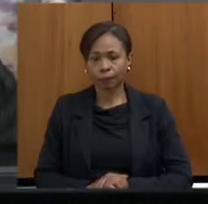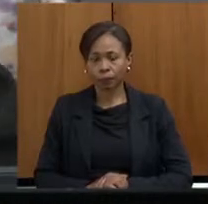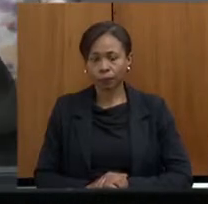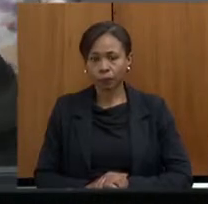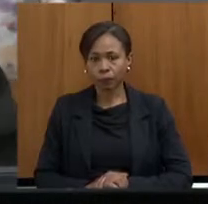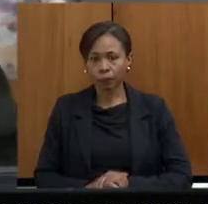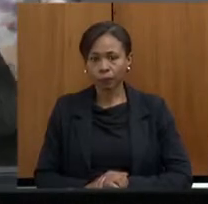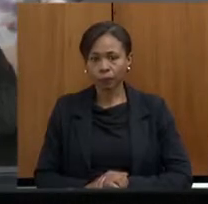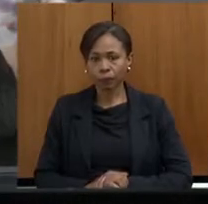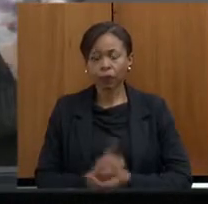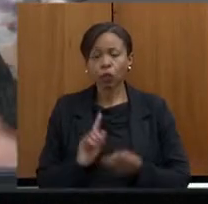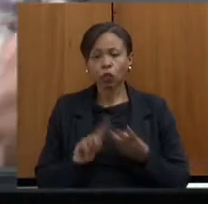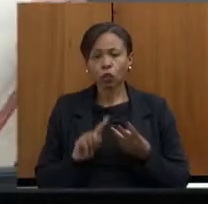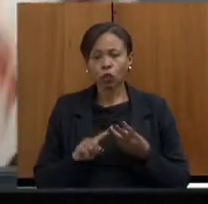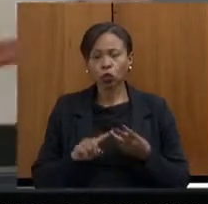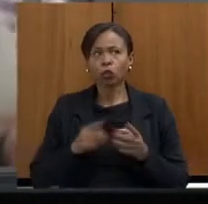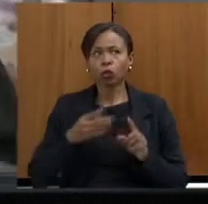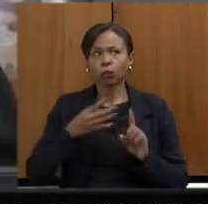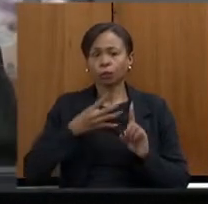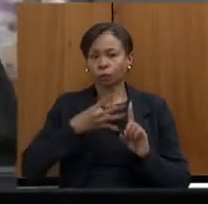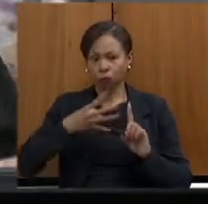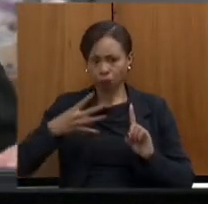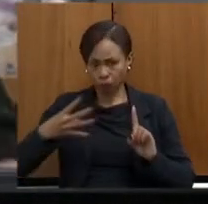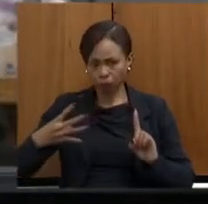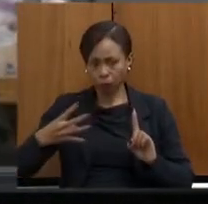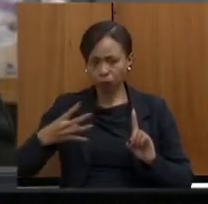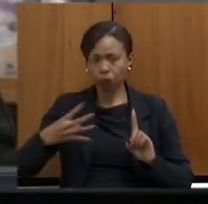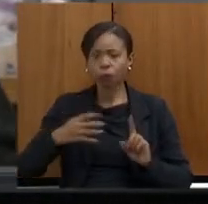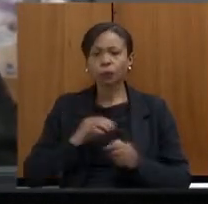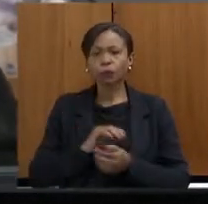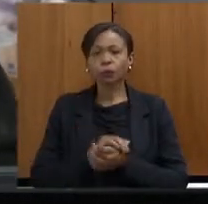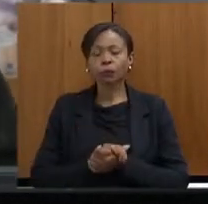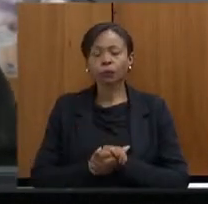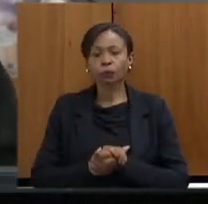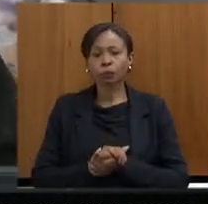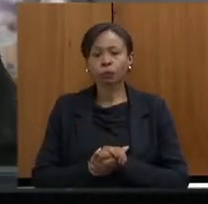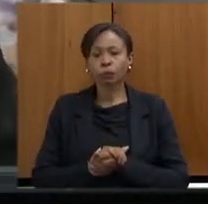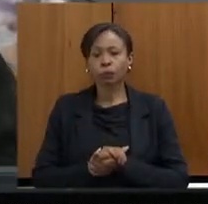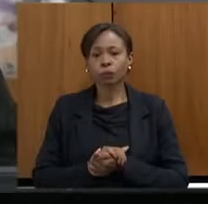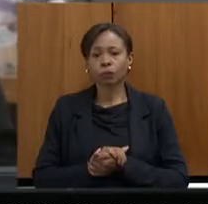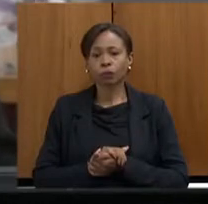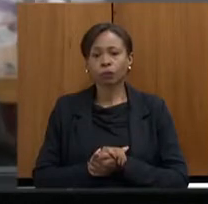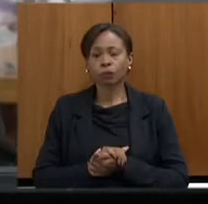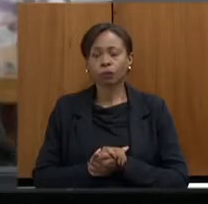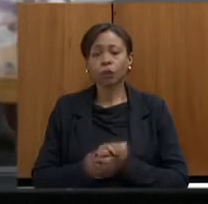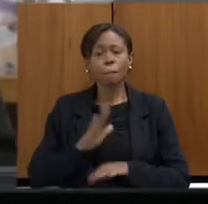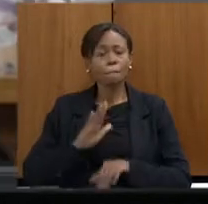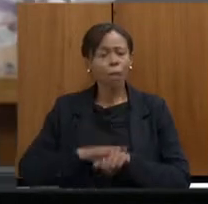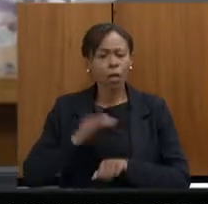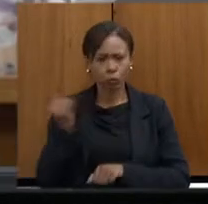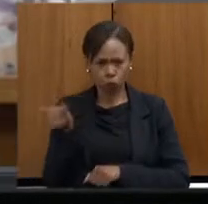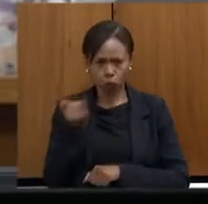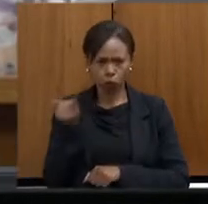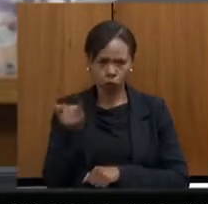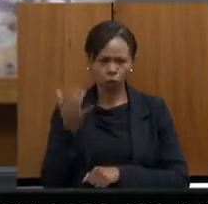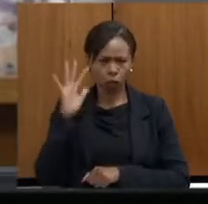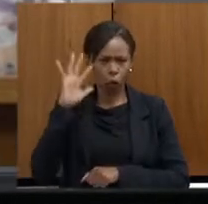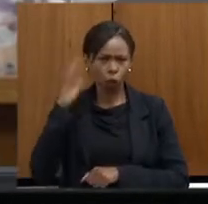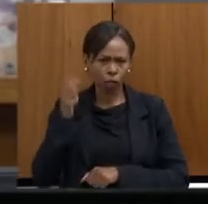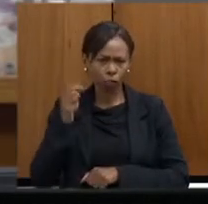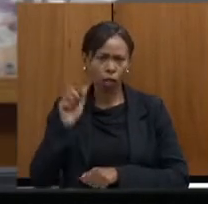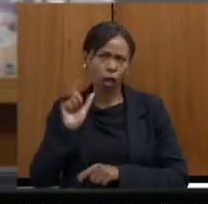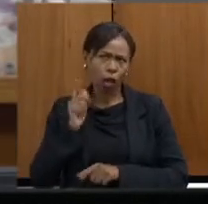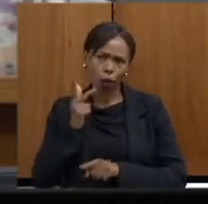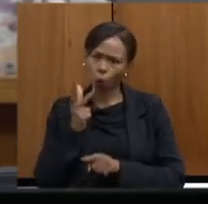Quanto ao LGBTQI, eu gostaria, deputada, de falar que uma das questões mais importantes, que eu acho que é uma